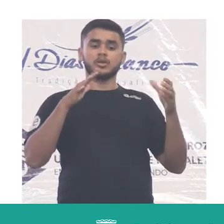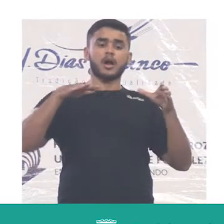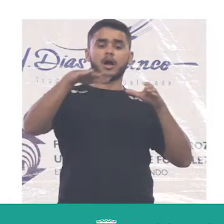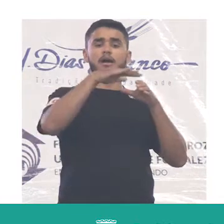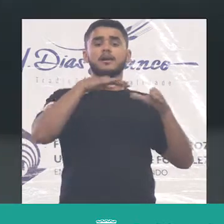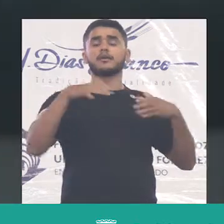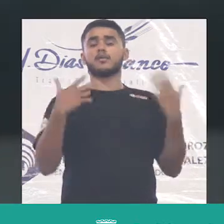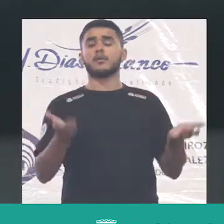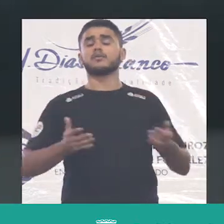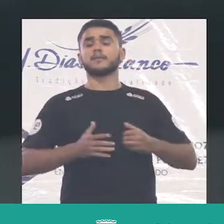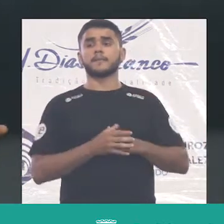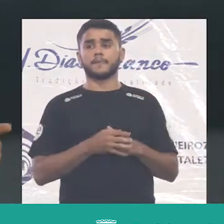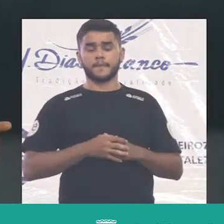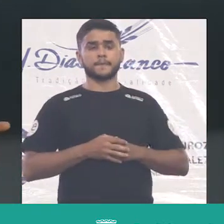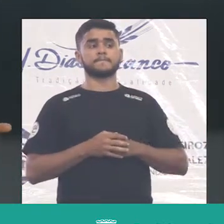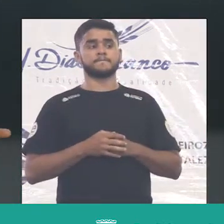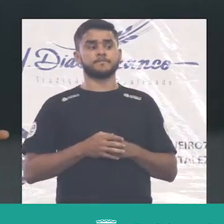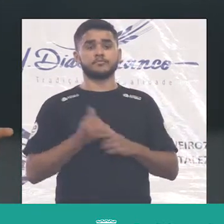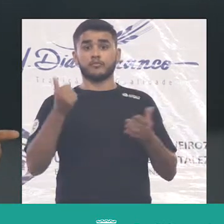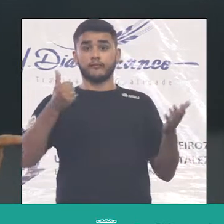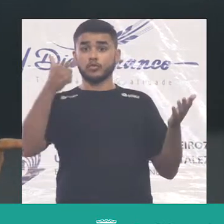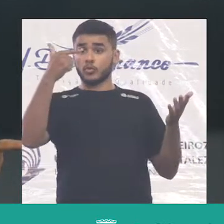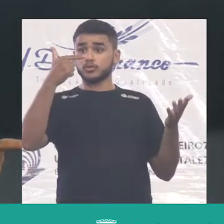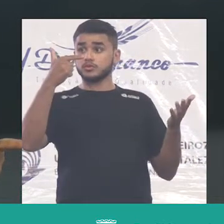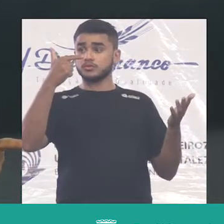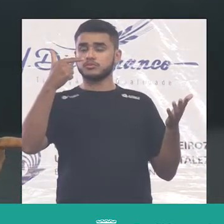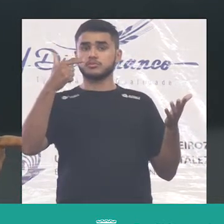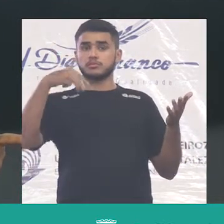piscina? Era 12.